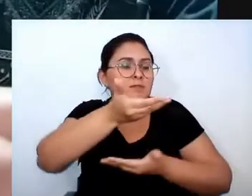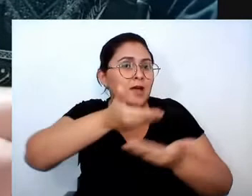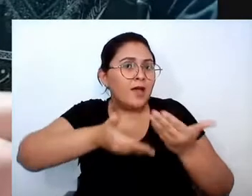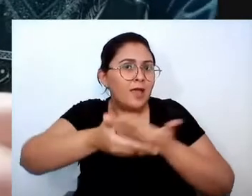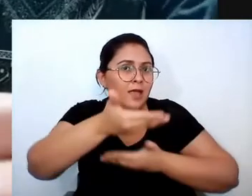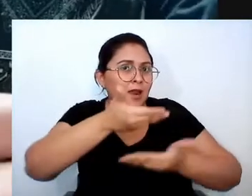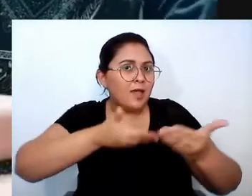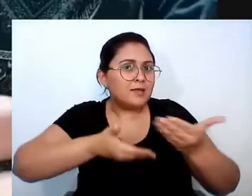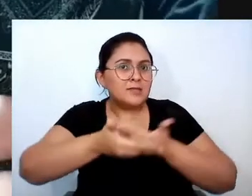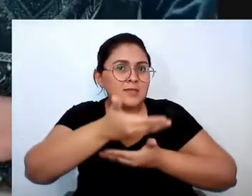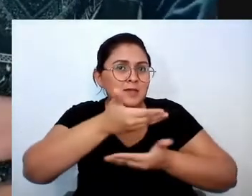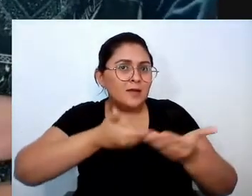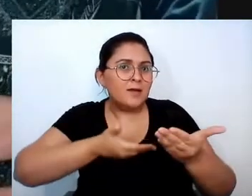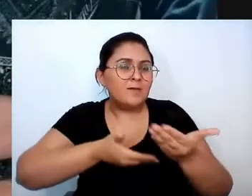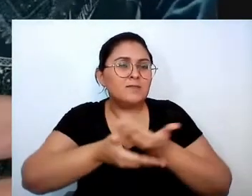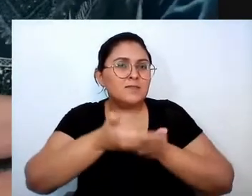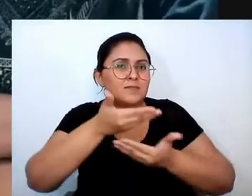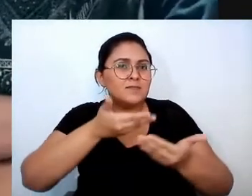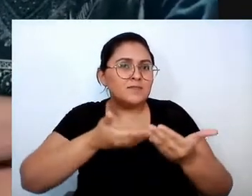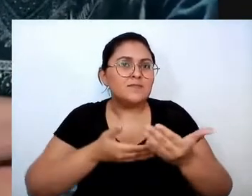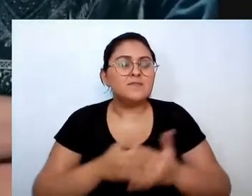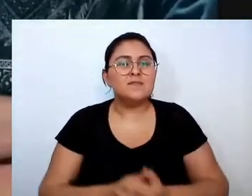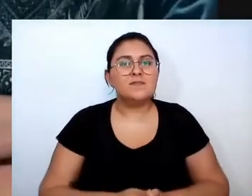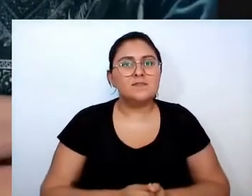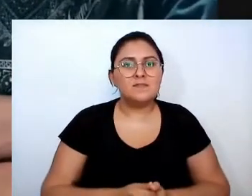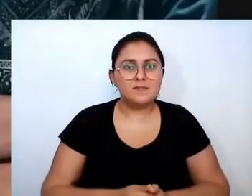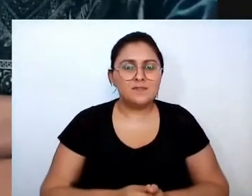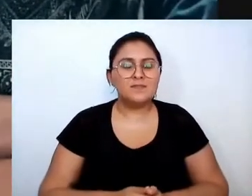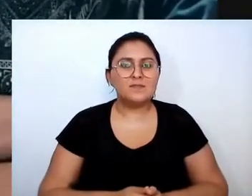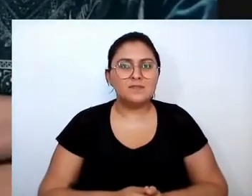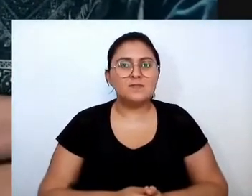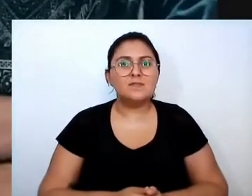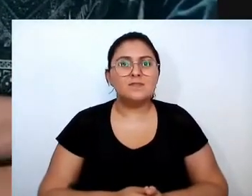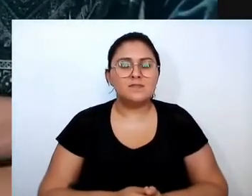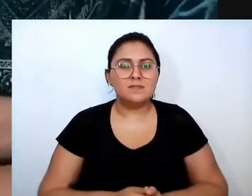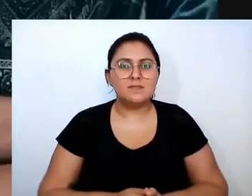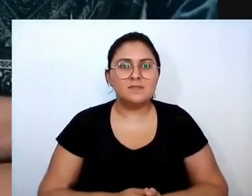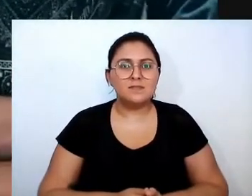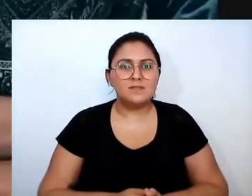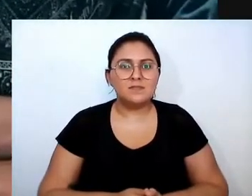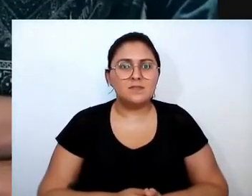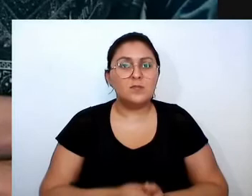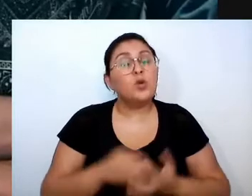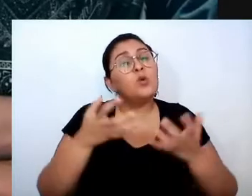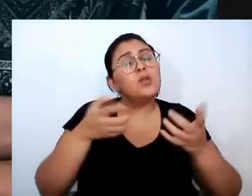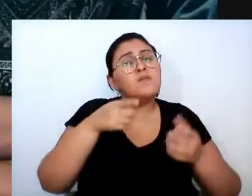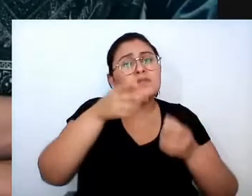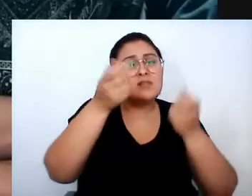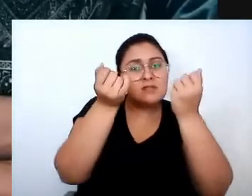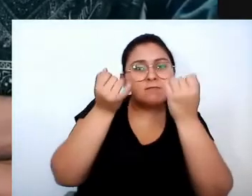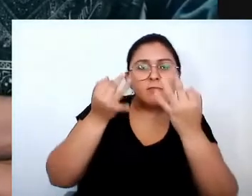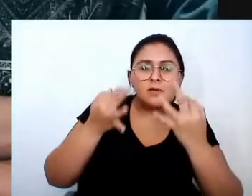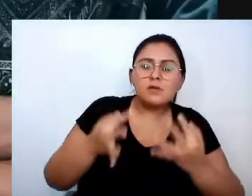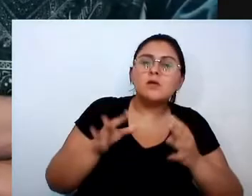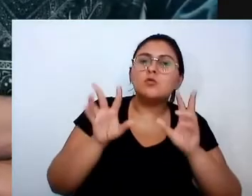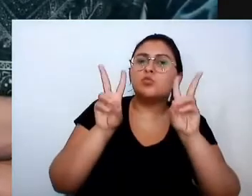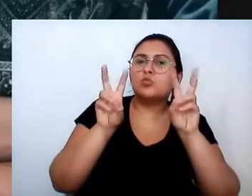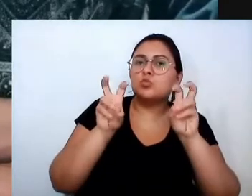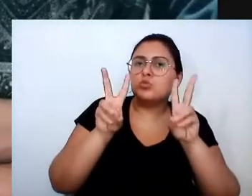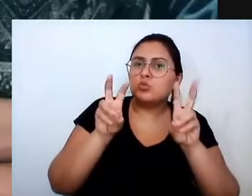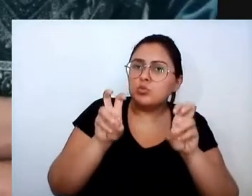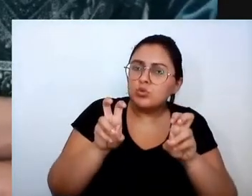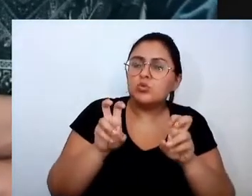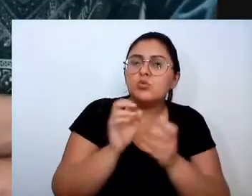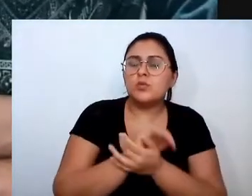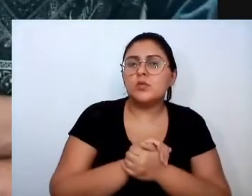visual, vão de repente aí quebrando paradigmas. E aí, queria que você falasse um pouco sobre esse processo, assim, né? Você já vem